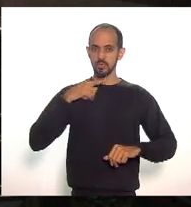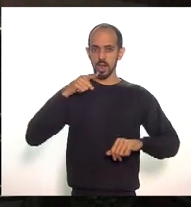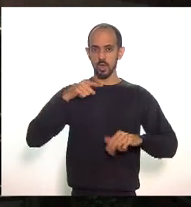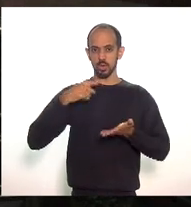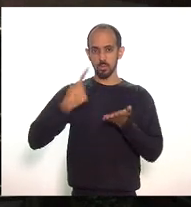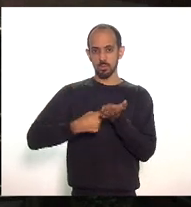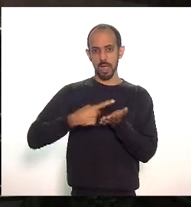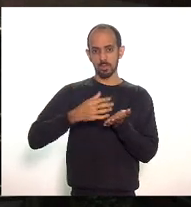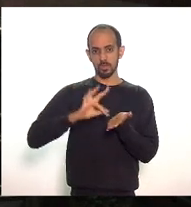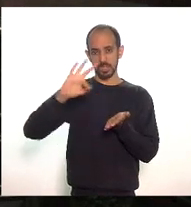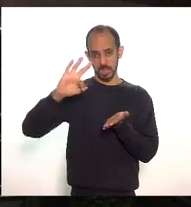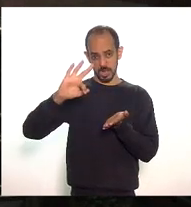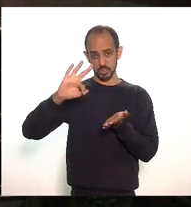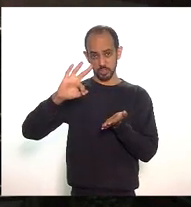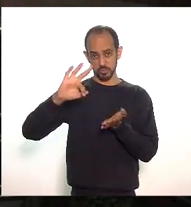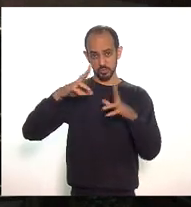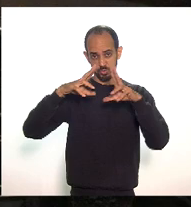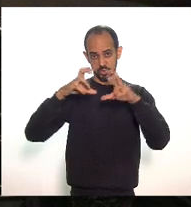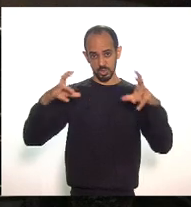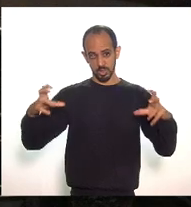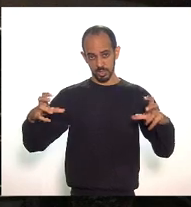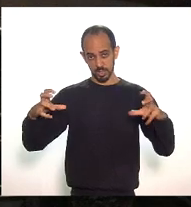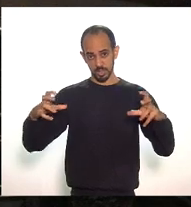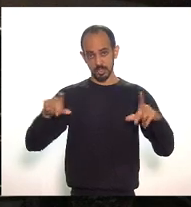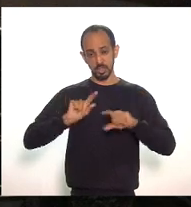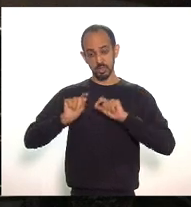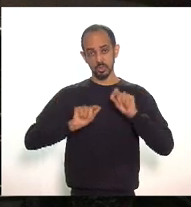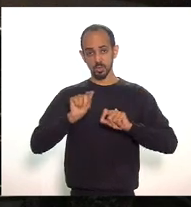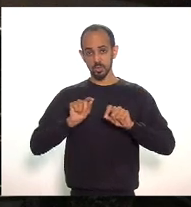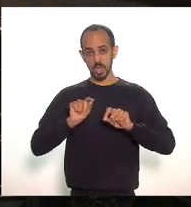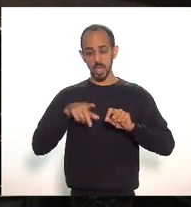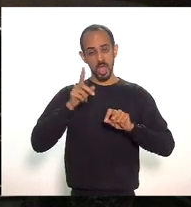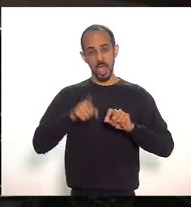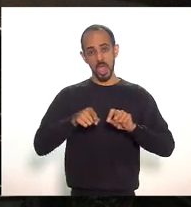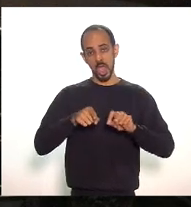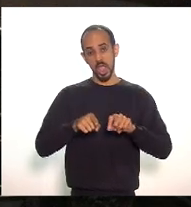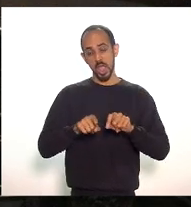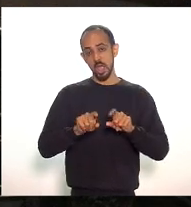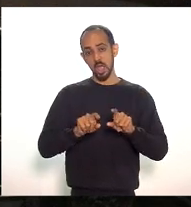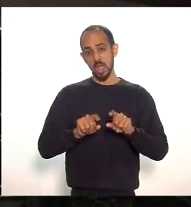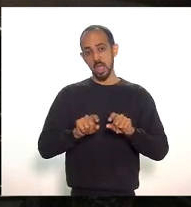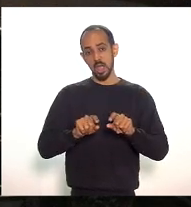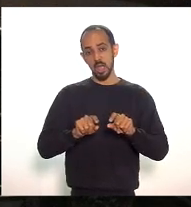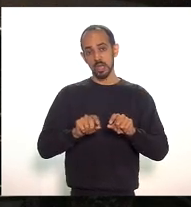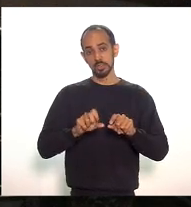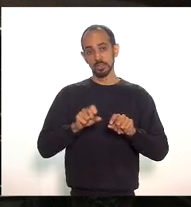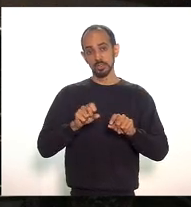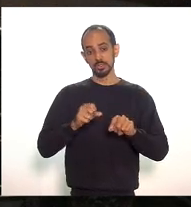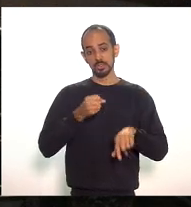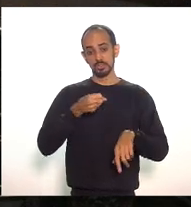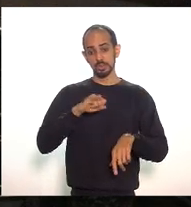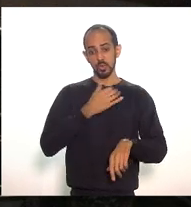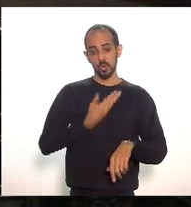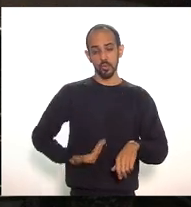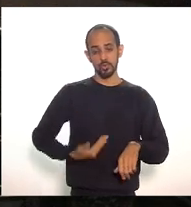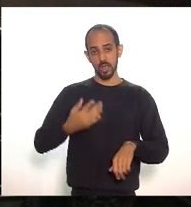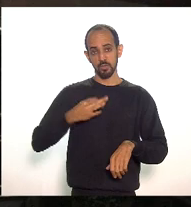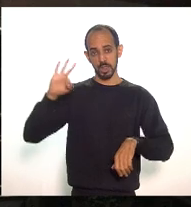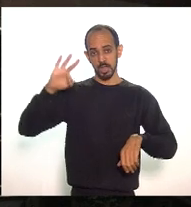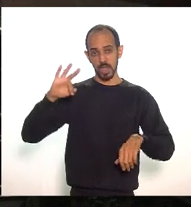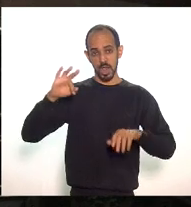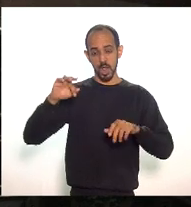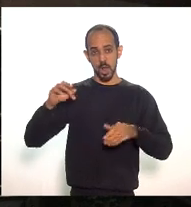Santa Catarina é como se a união trouxesse as pessoas